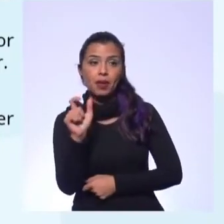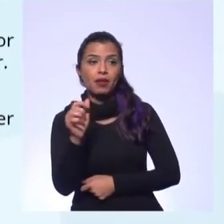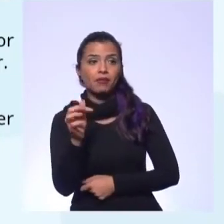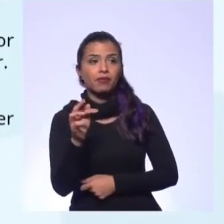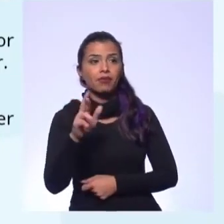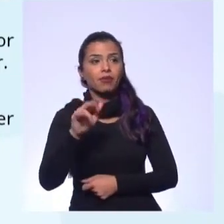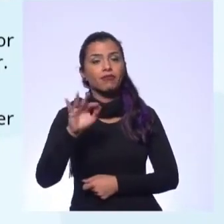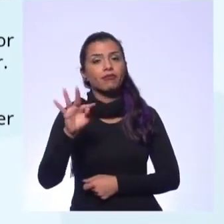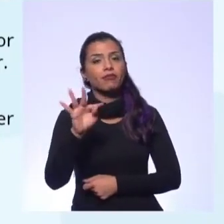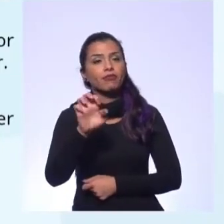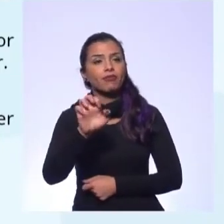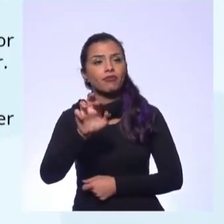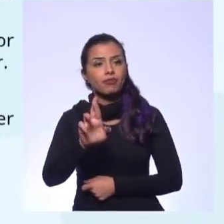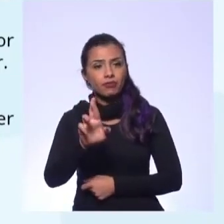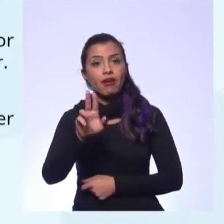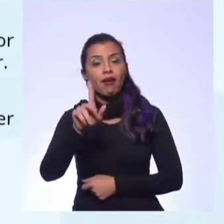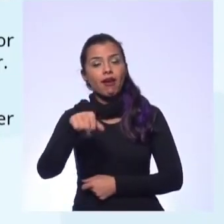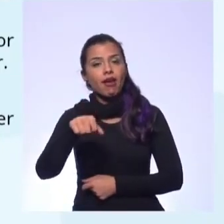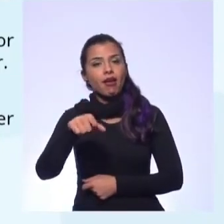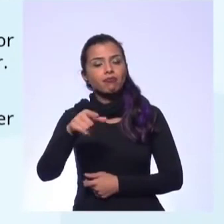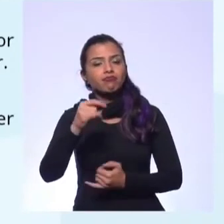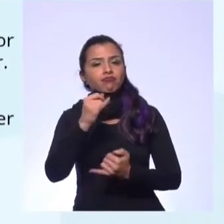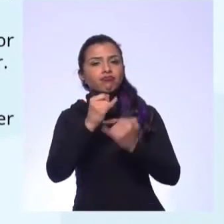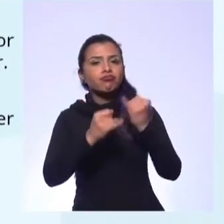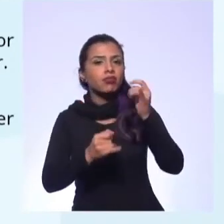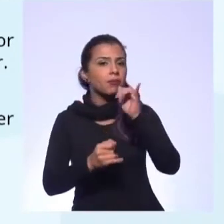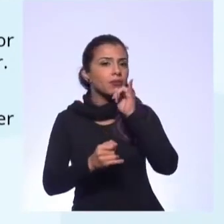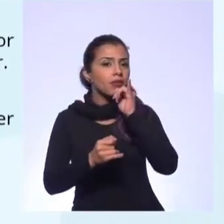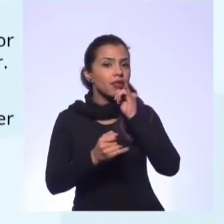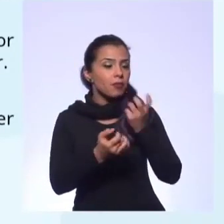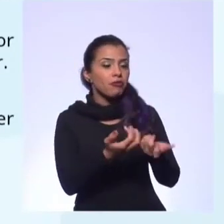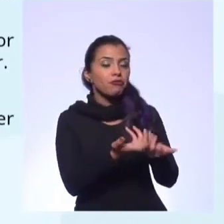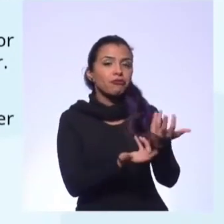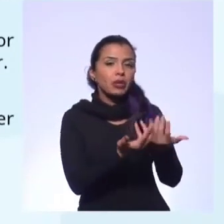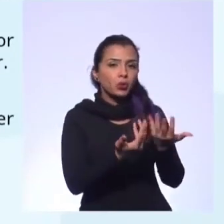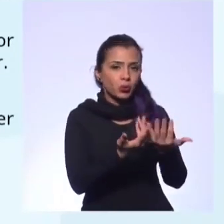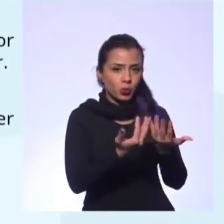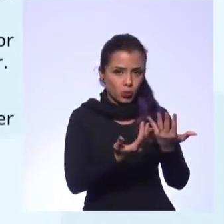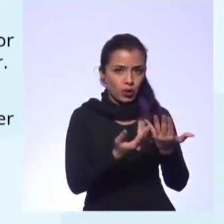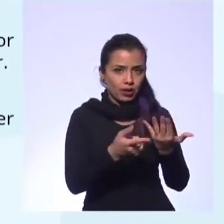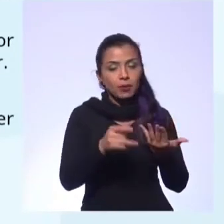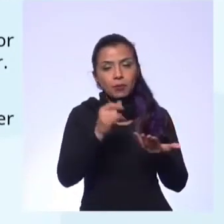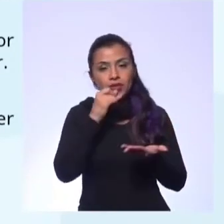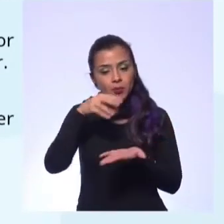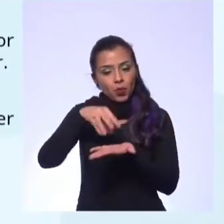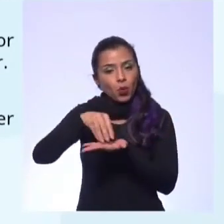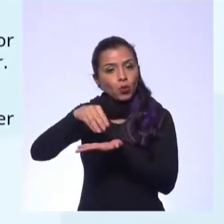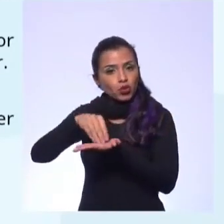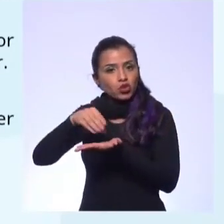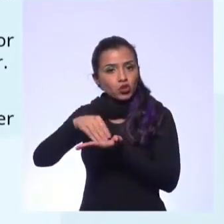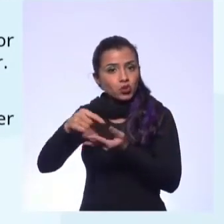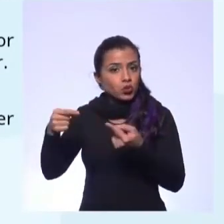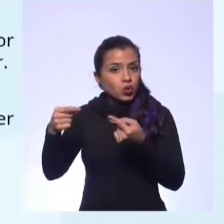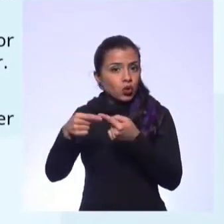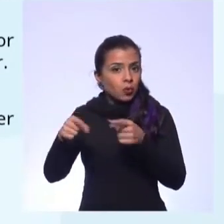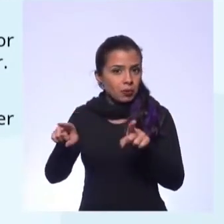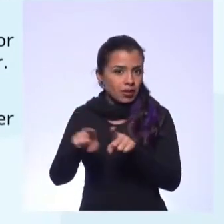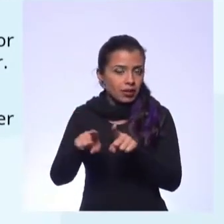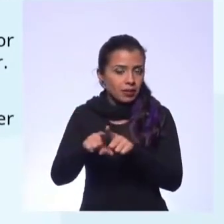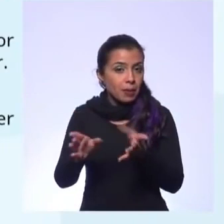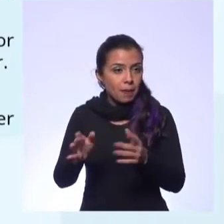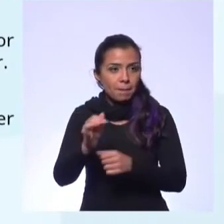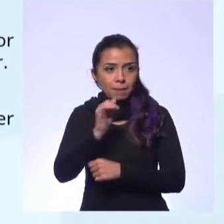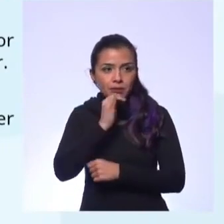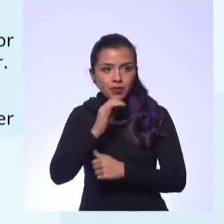um cognato com português, né? Fritura, então qualquer bolinho, fritura, aí a gente vai falar fritter. Então coxinha também vai servir, né? Vamos lá.